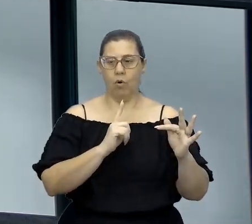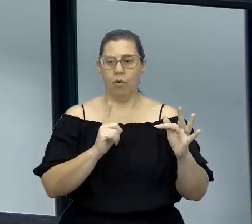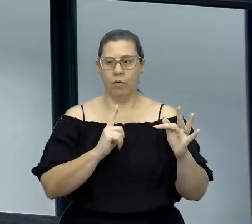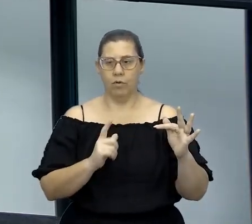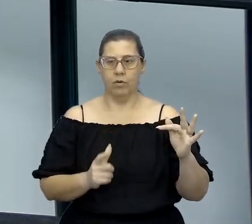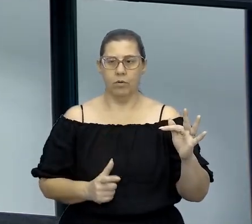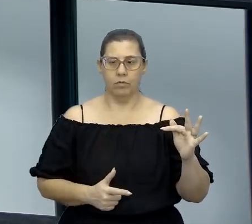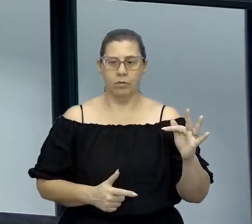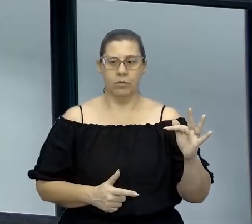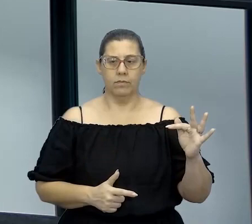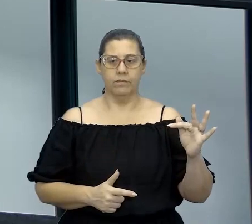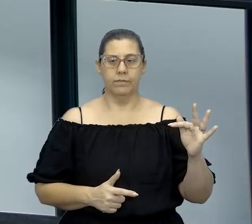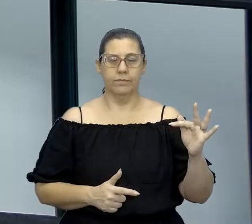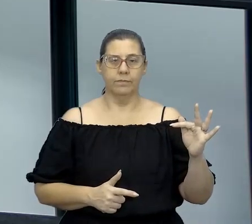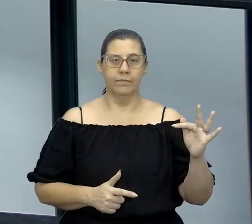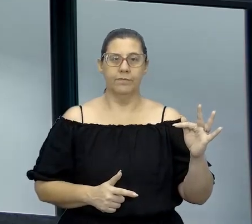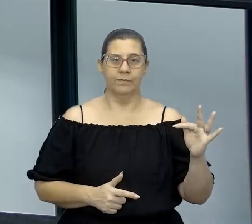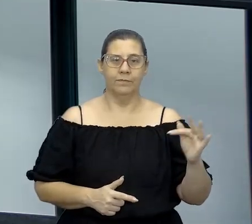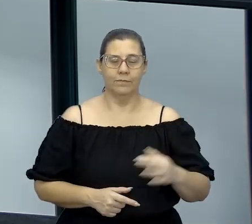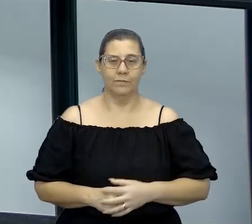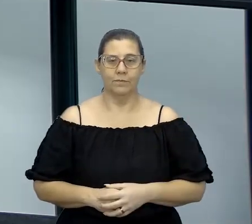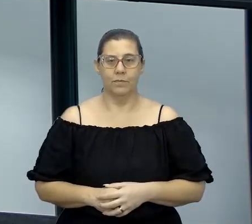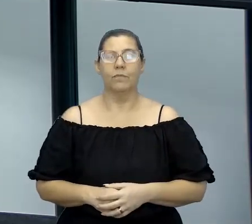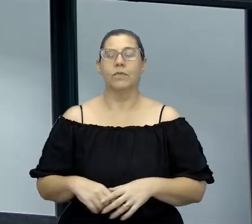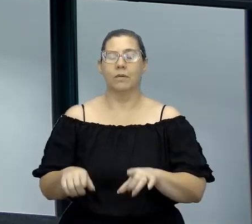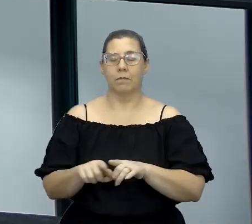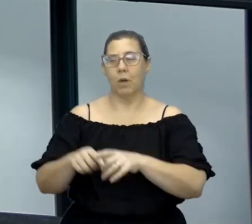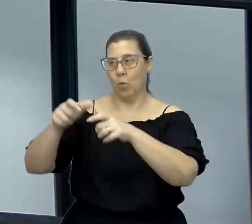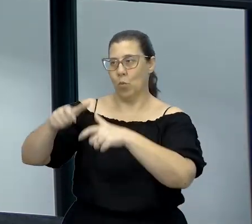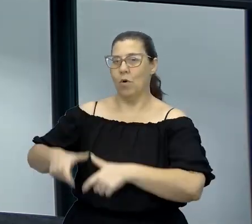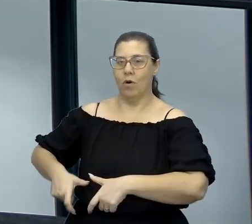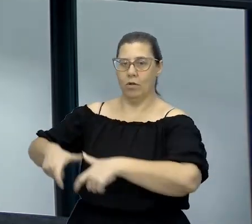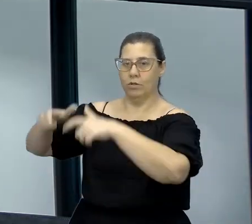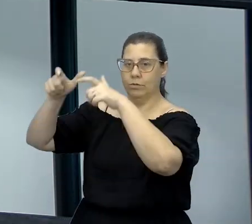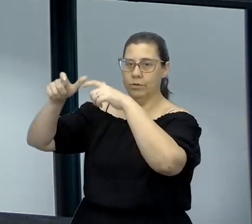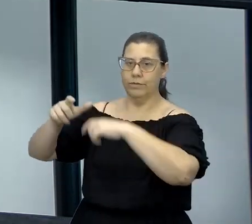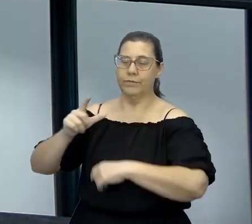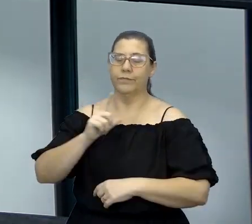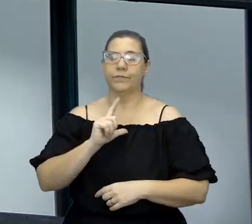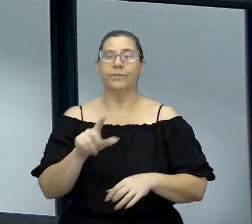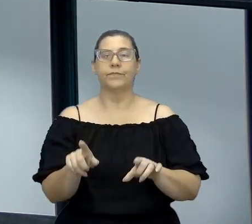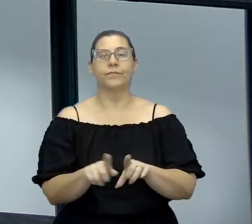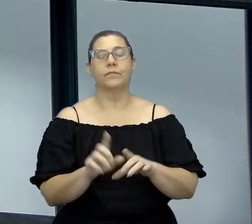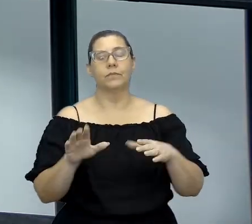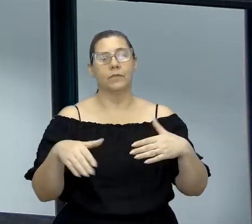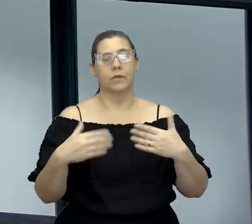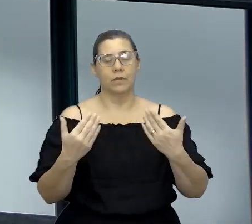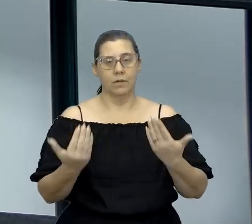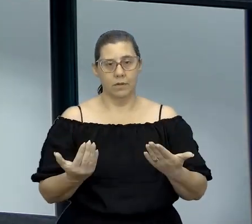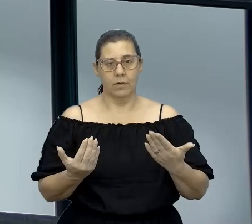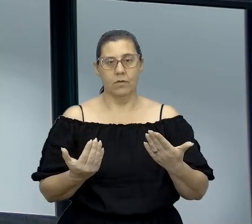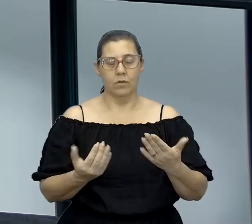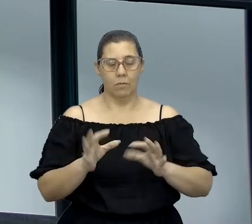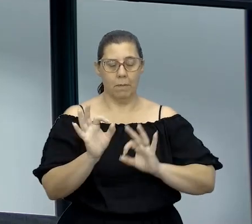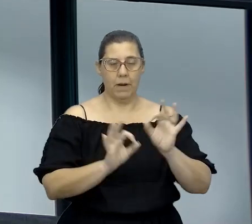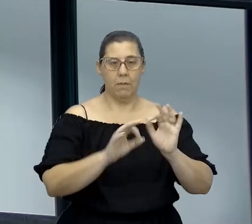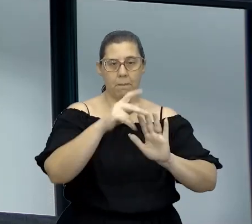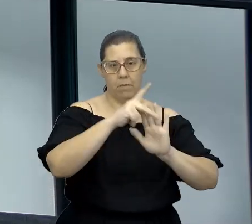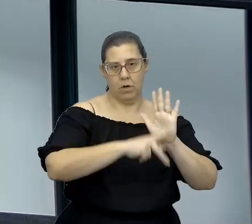de energia elétrica, os postes de luz até o local. Então, ele também, quando for colocado o